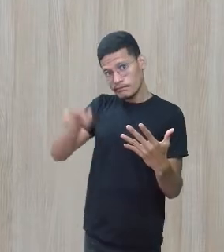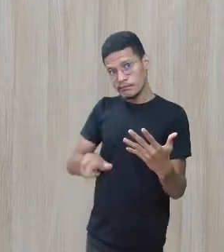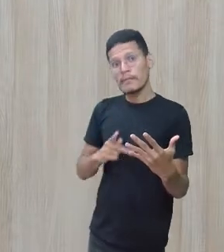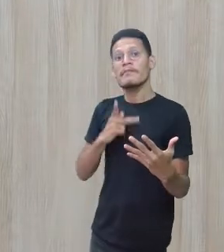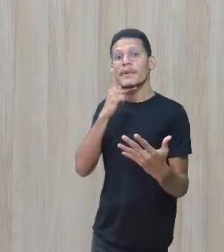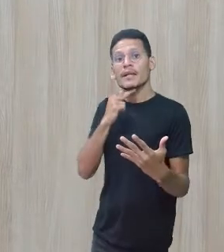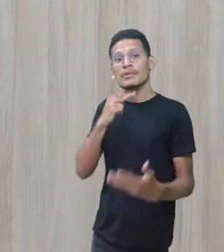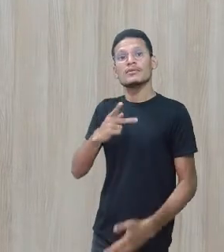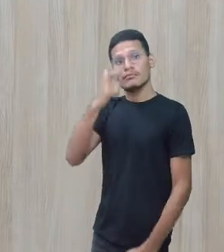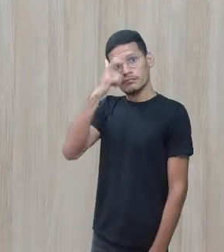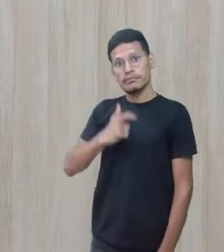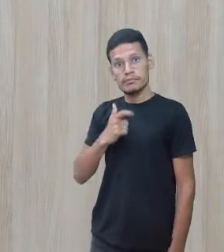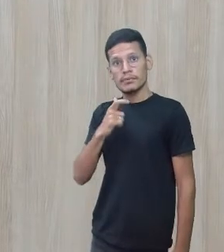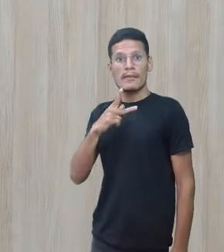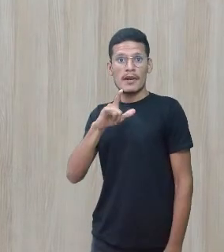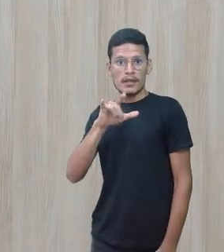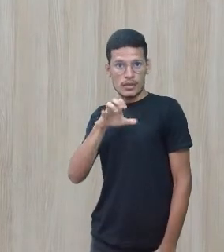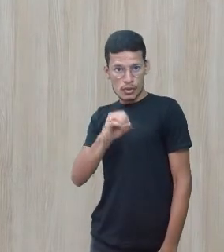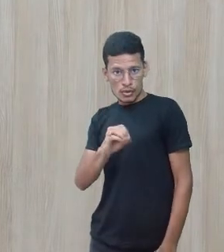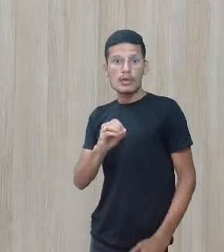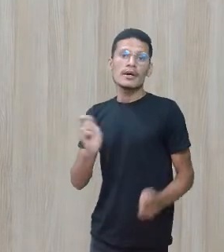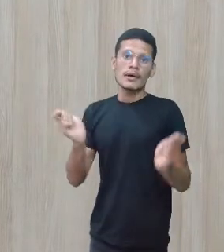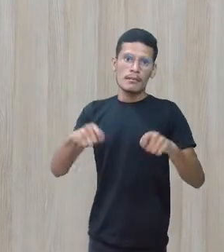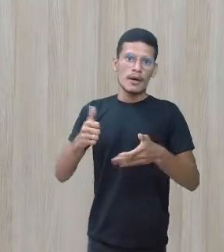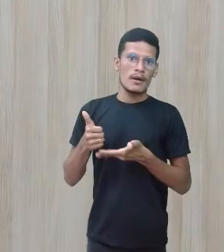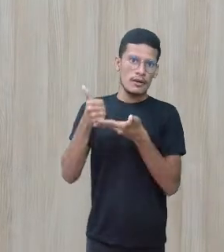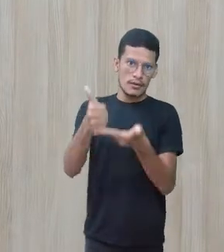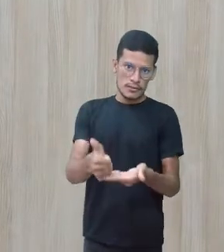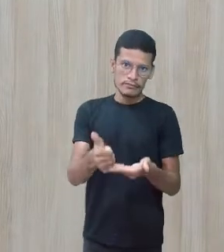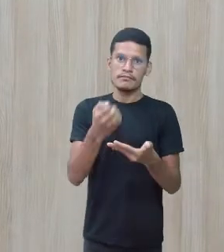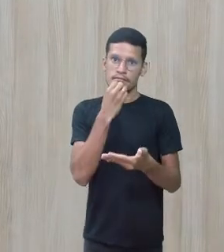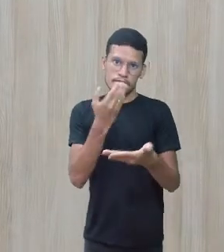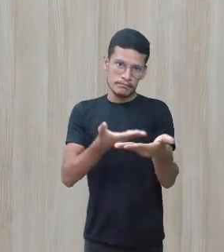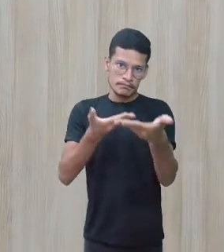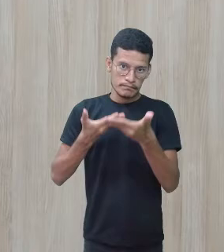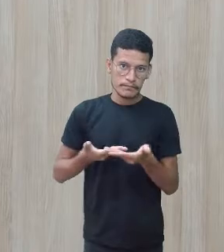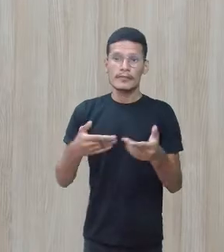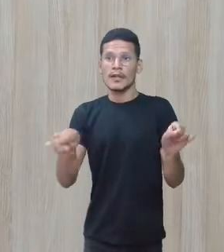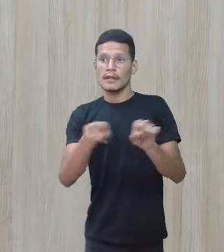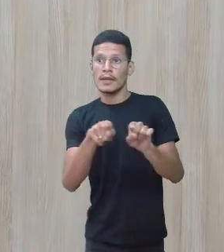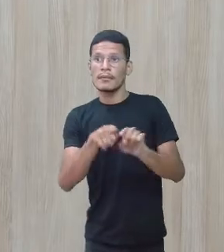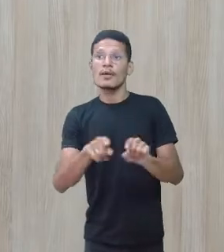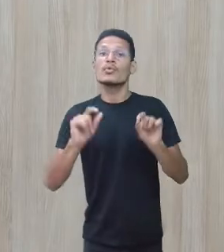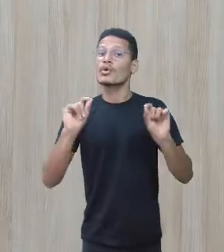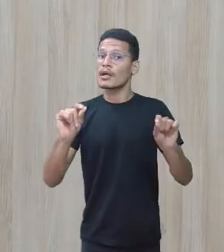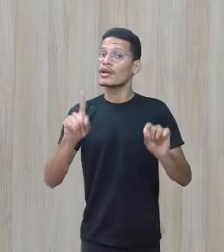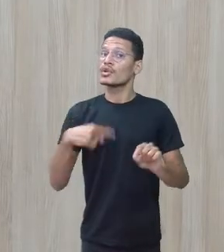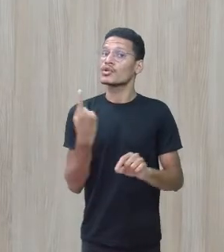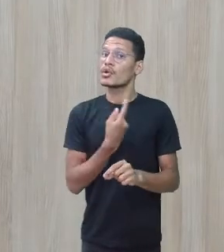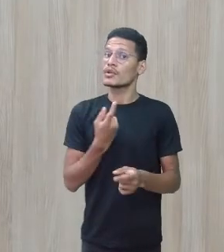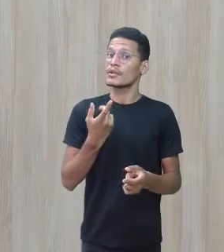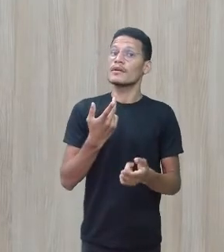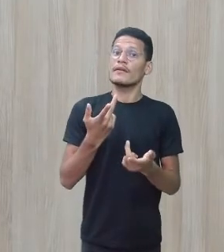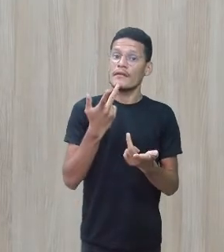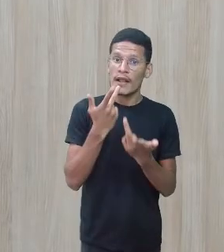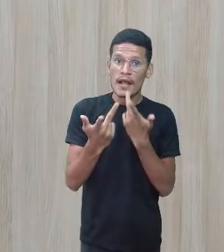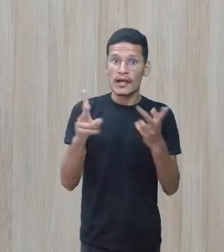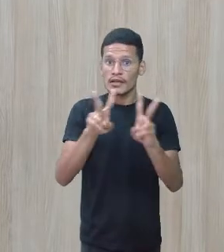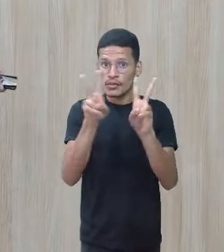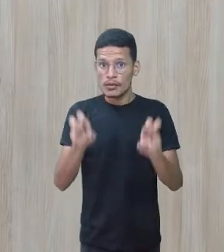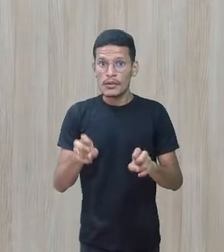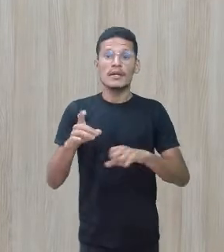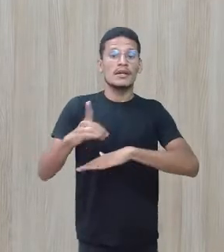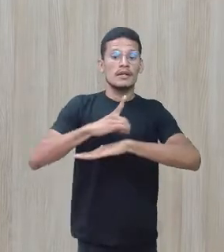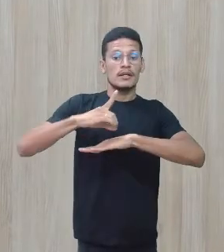Plínio. Seja bem-vindo mais uma vez, está aqui para ajudar, tá bom? E daí, a gente tem a nossa aula no formato